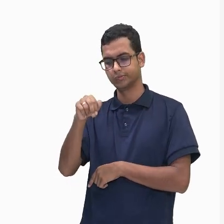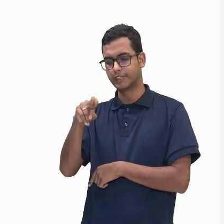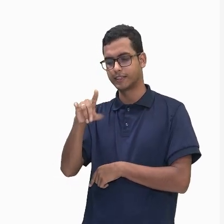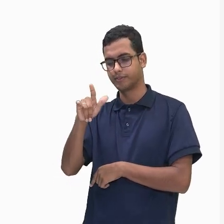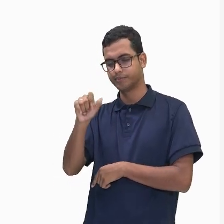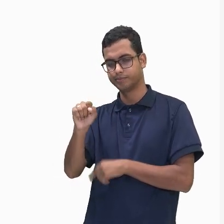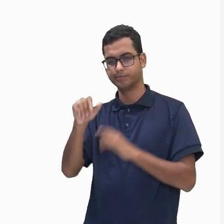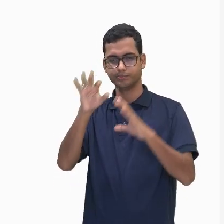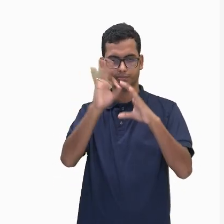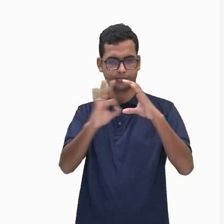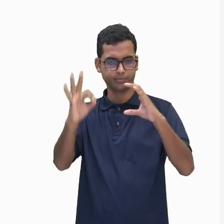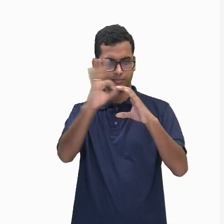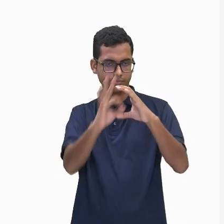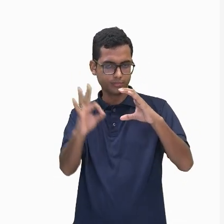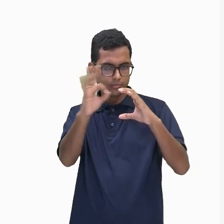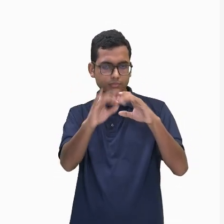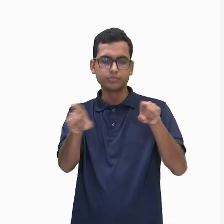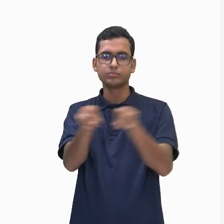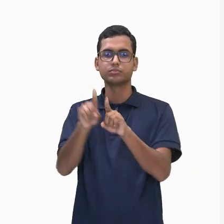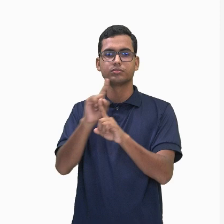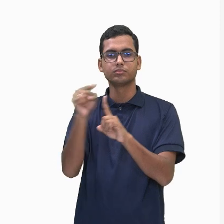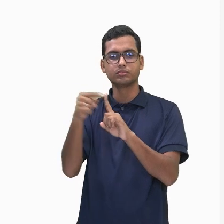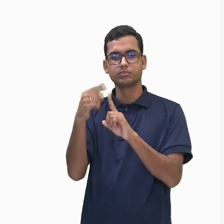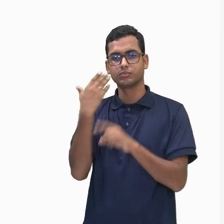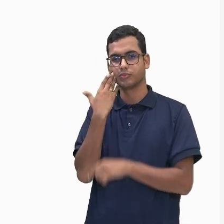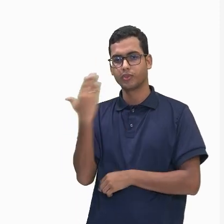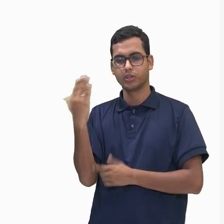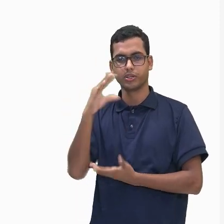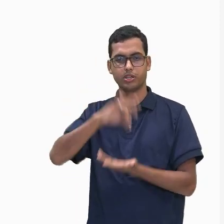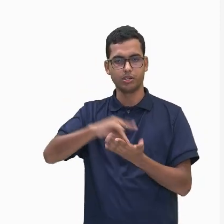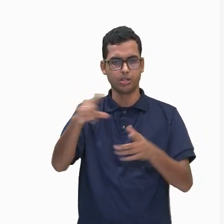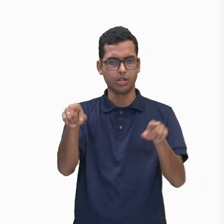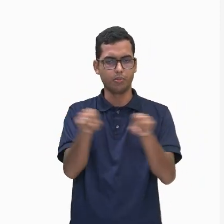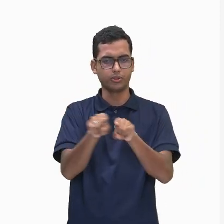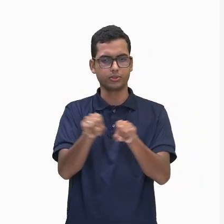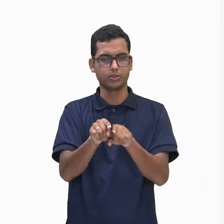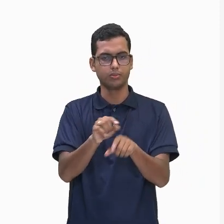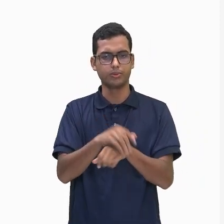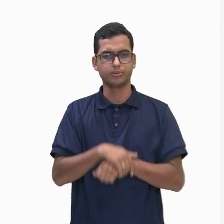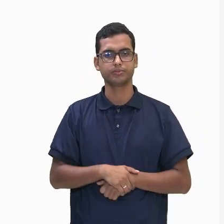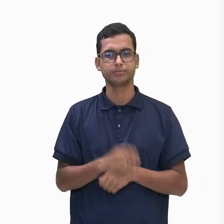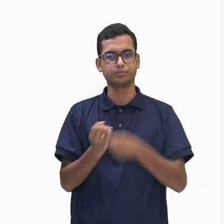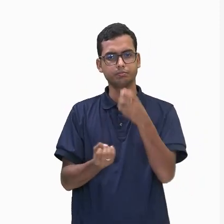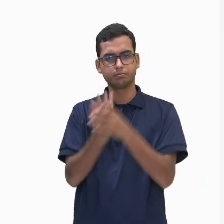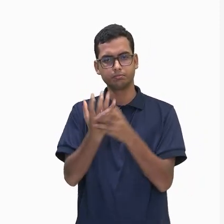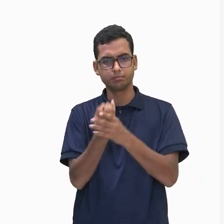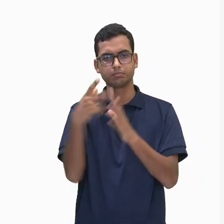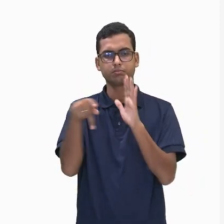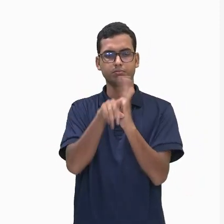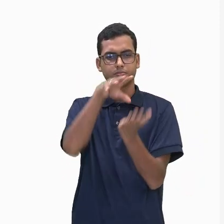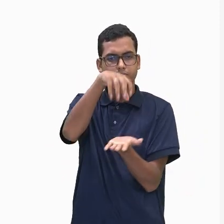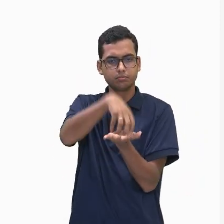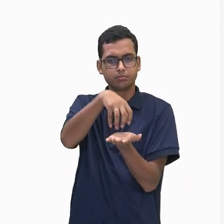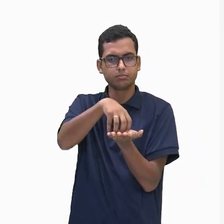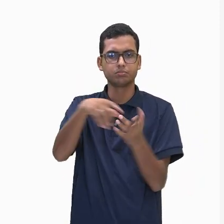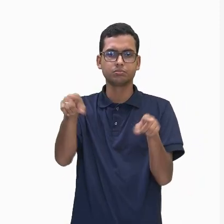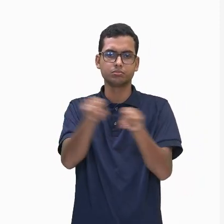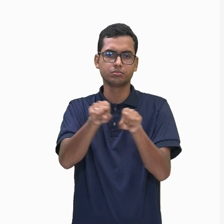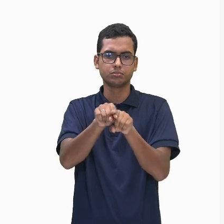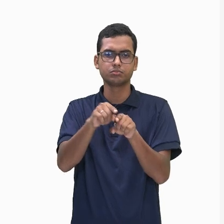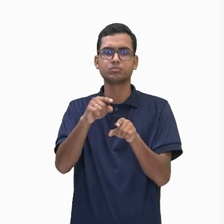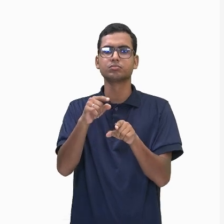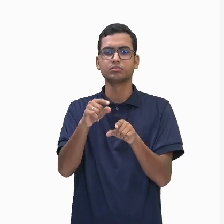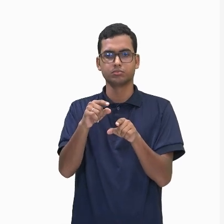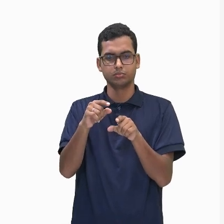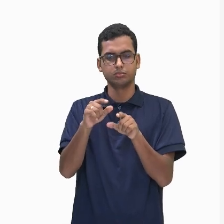é a função de armazenamento do DNA e controle das atividades celulares. E o nucleolo, que está mais